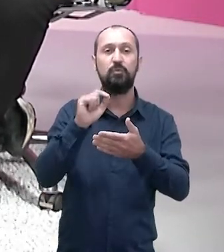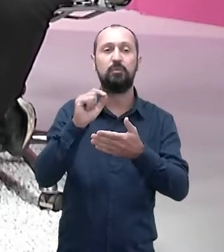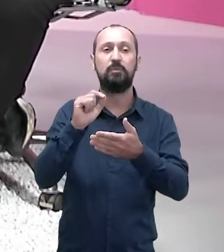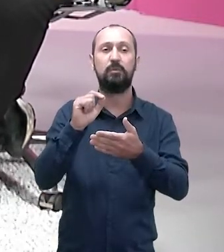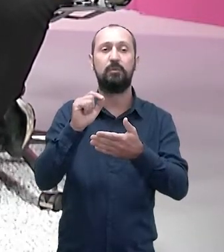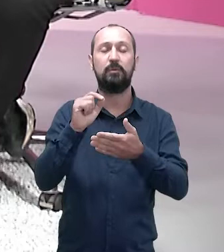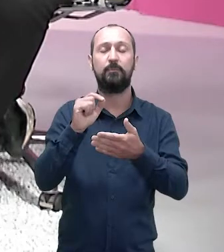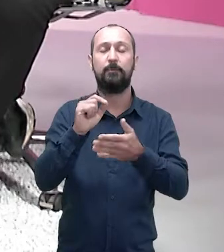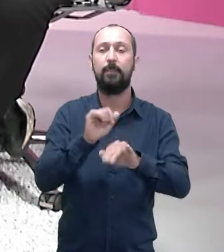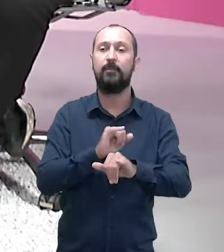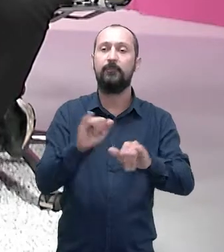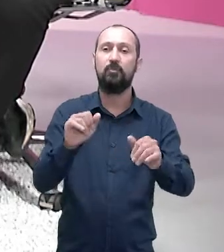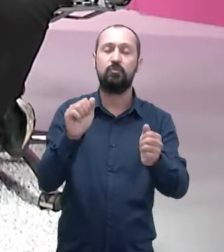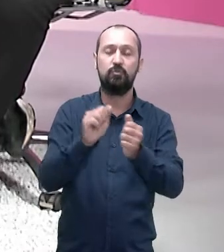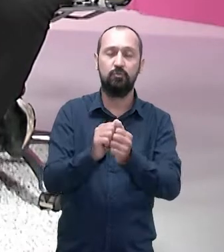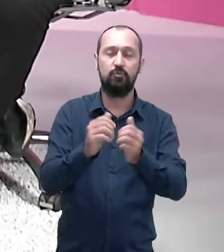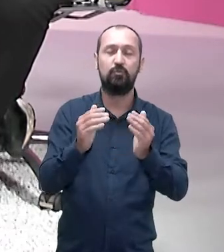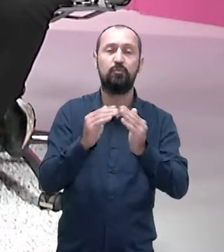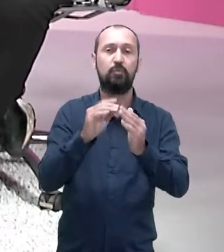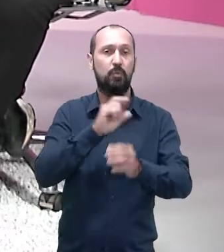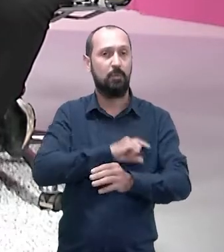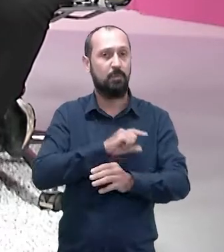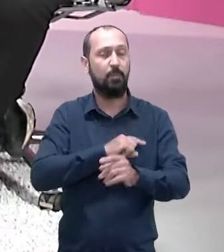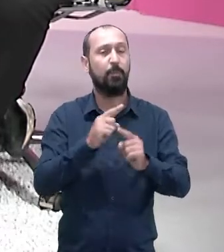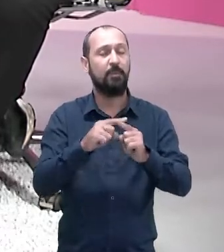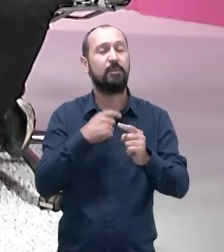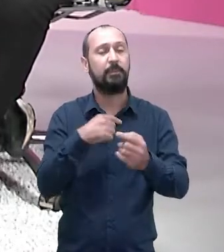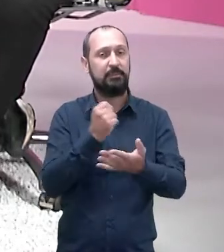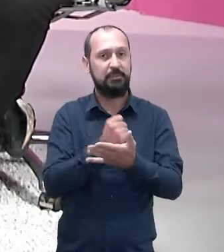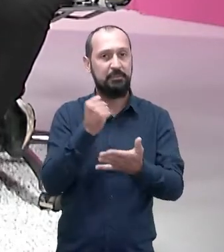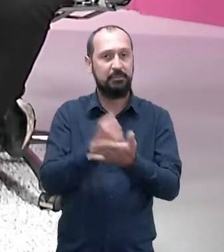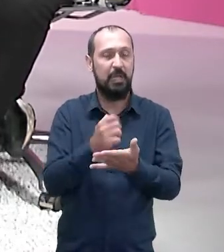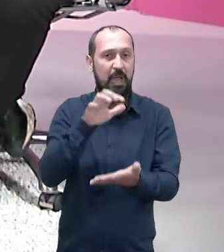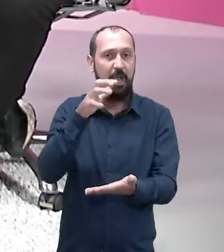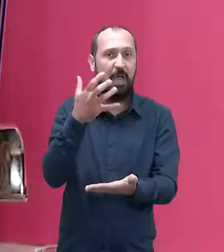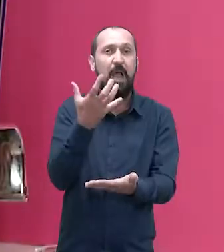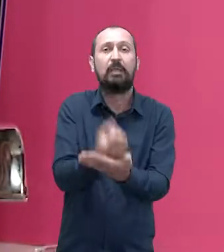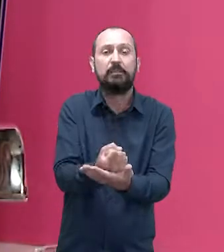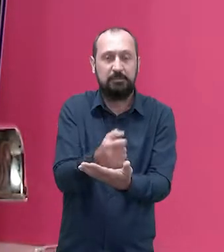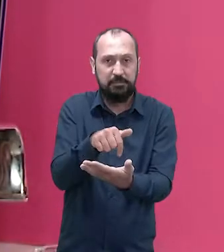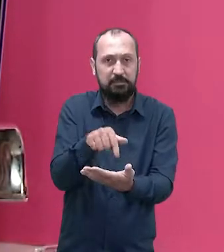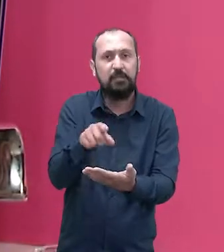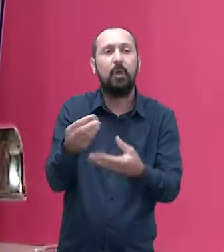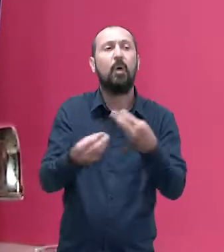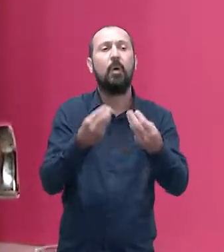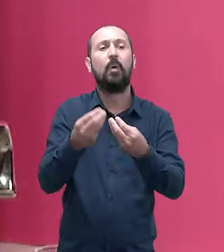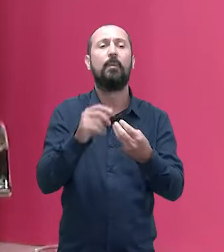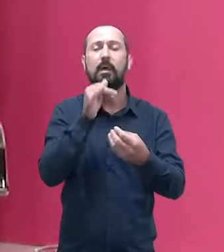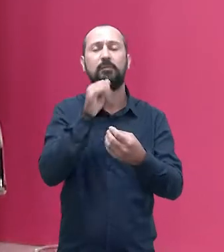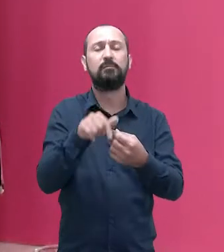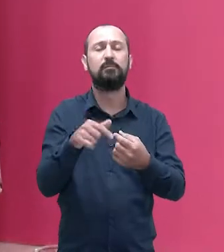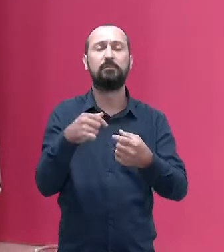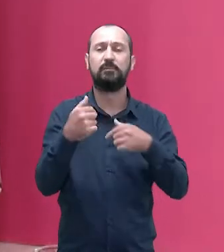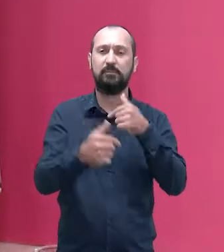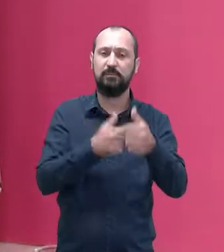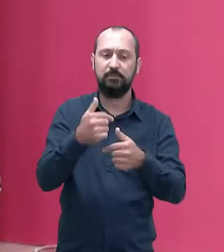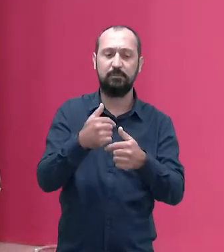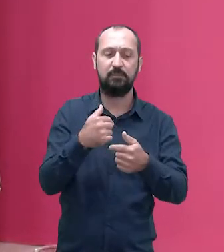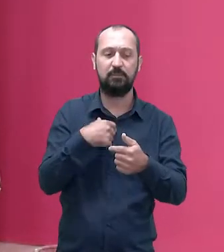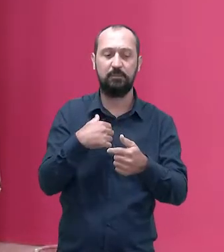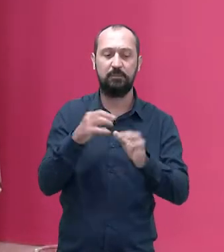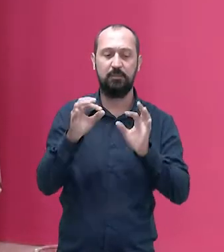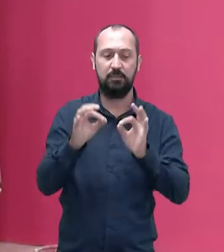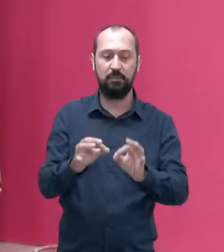registros necessários junto ao Detran? Porque vocês precisam de registro, né? De que forma? Porque precisa atuar de